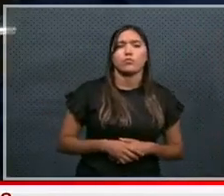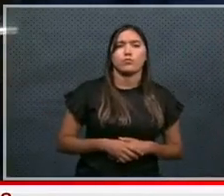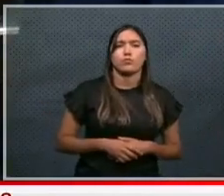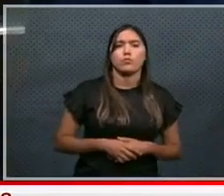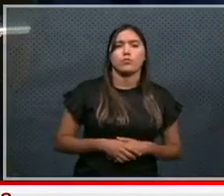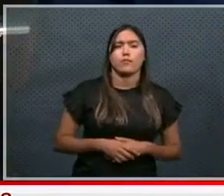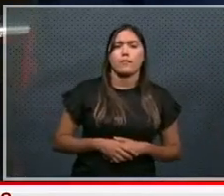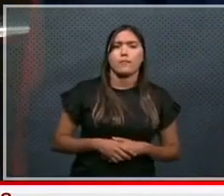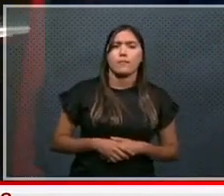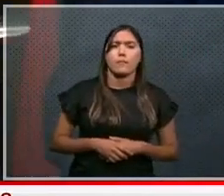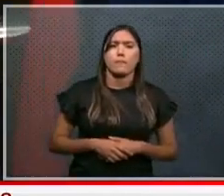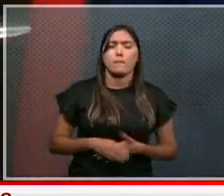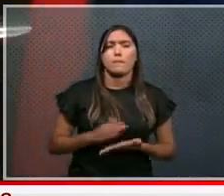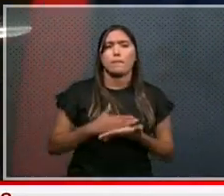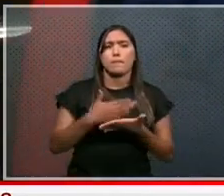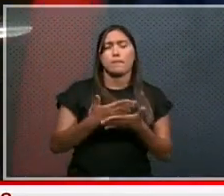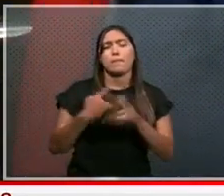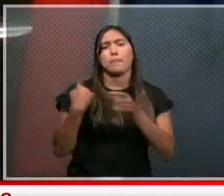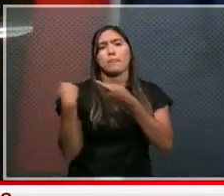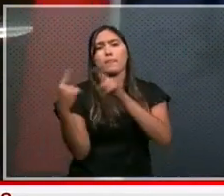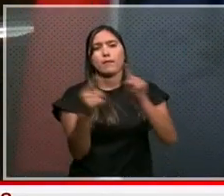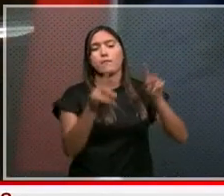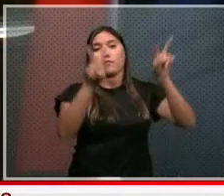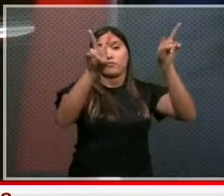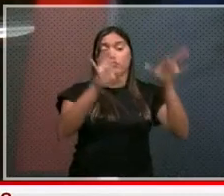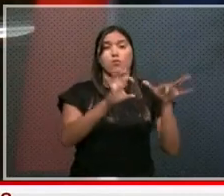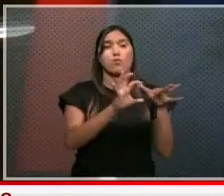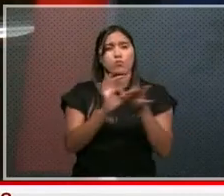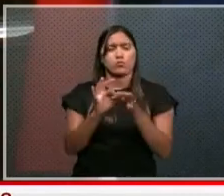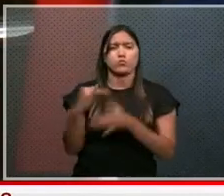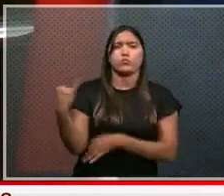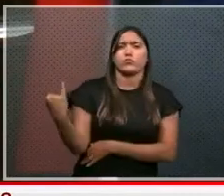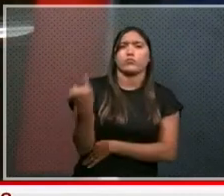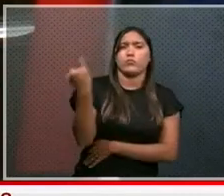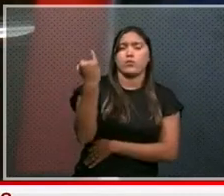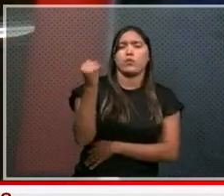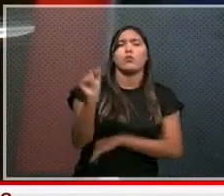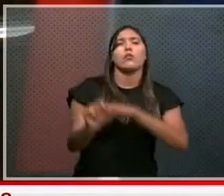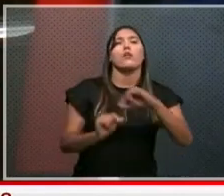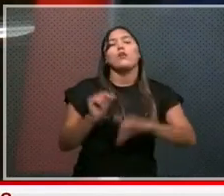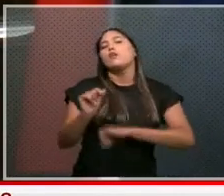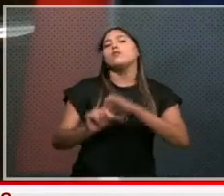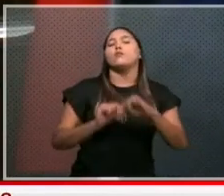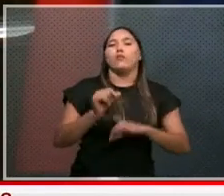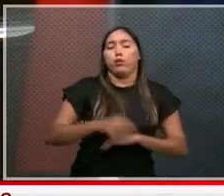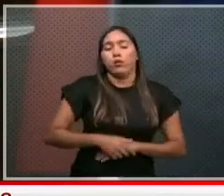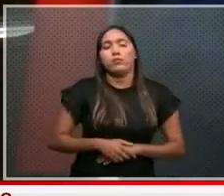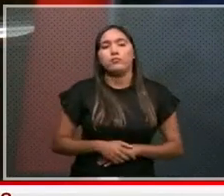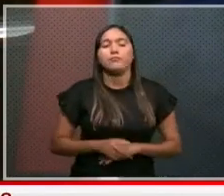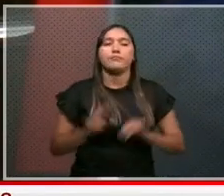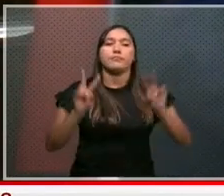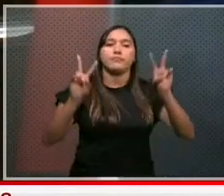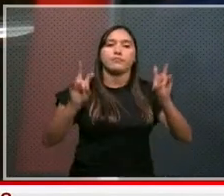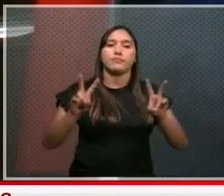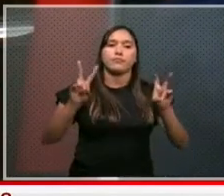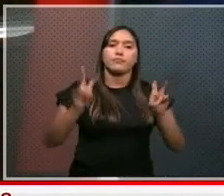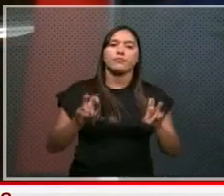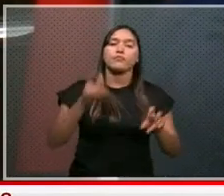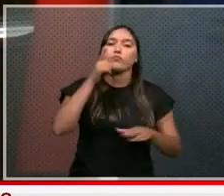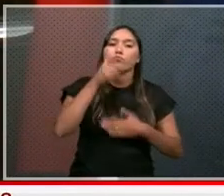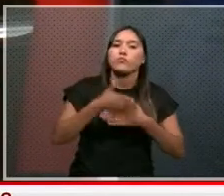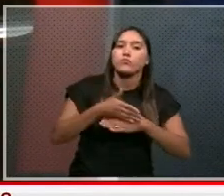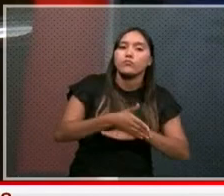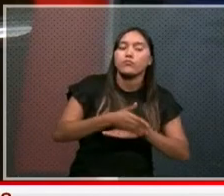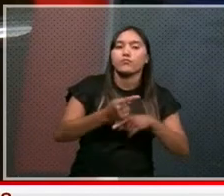que nos leva a debater uma circunstância que é muito importante que é a questão do acesso à terra ainda